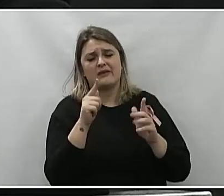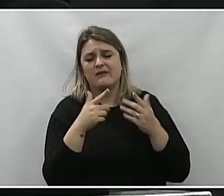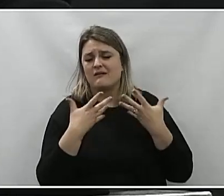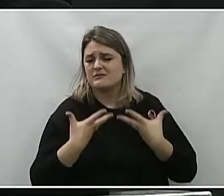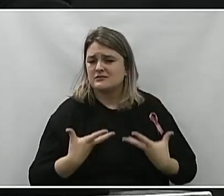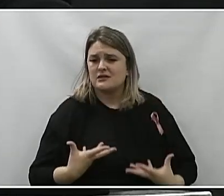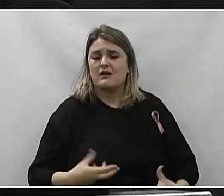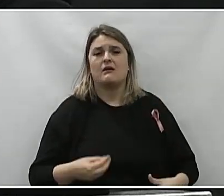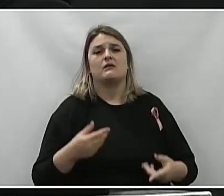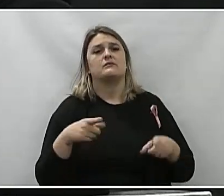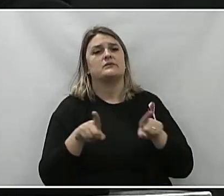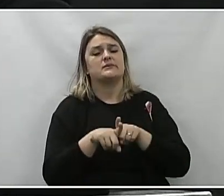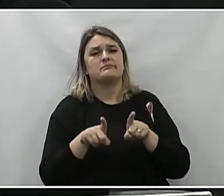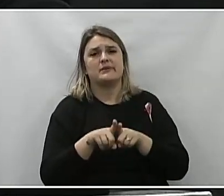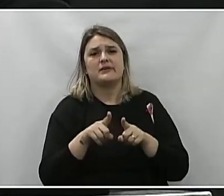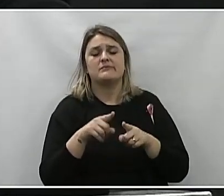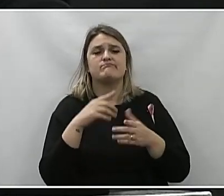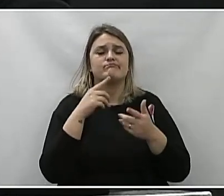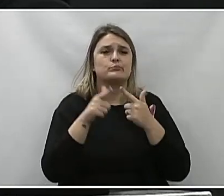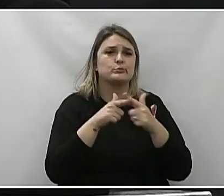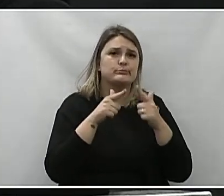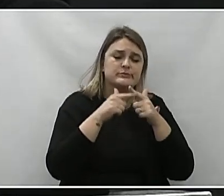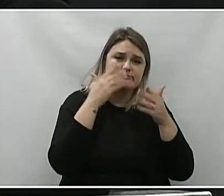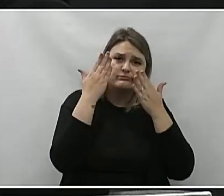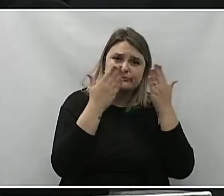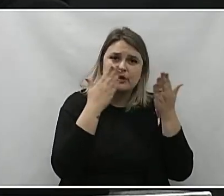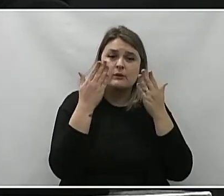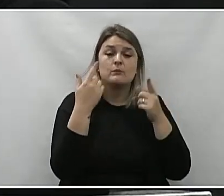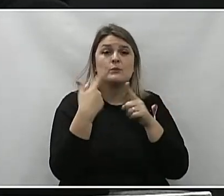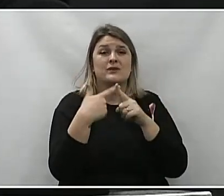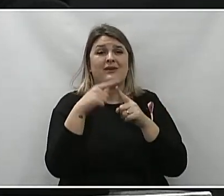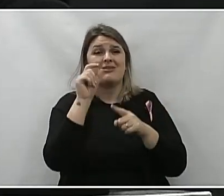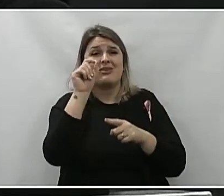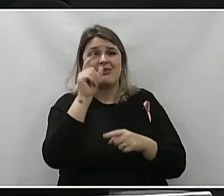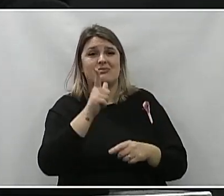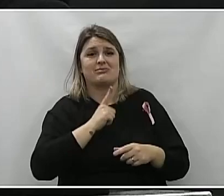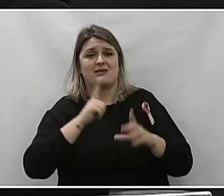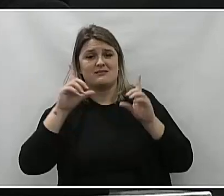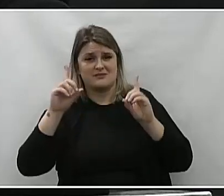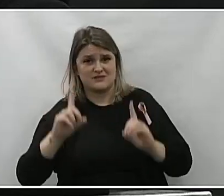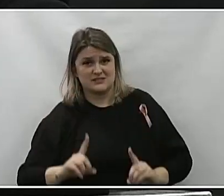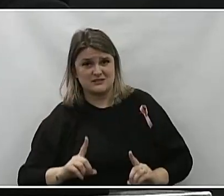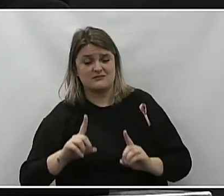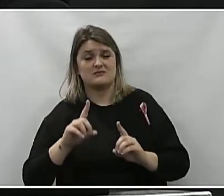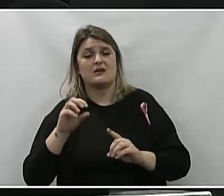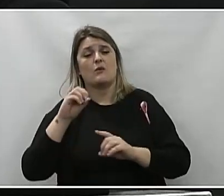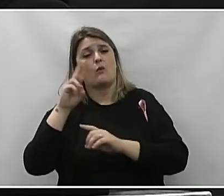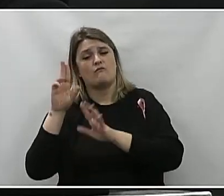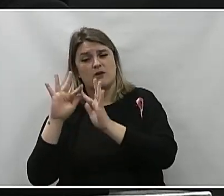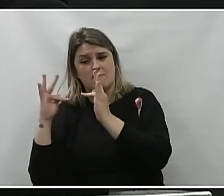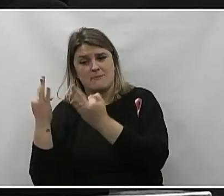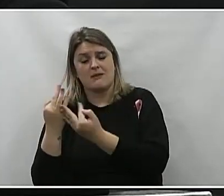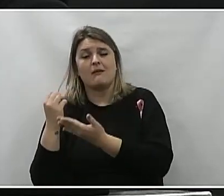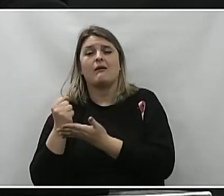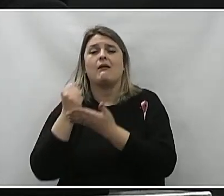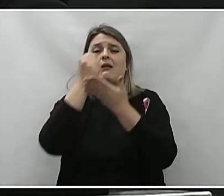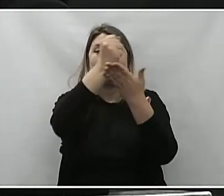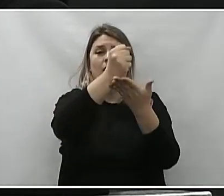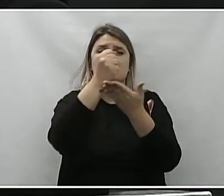é físico mas também psicológico tanto das pessoas com deficiência como de seus familiares que